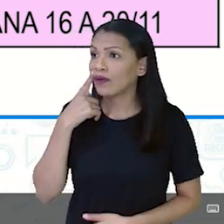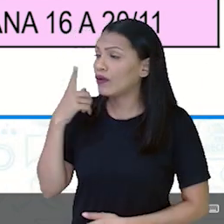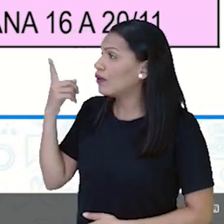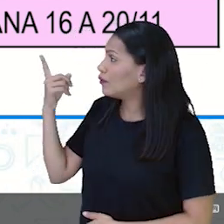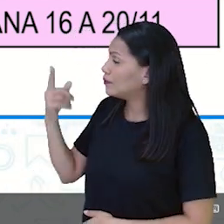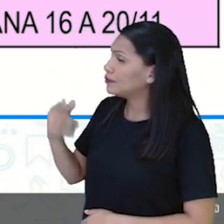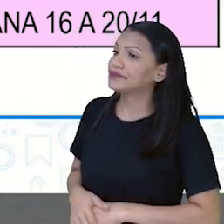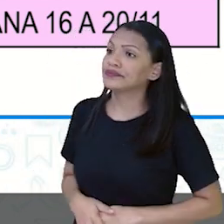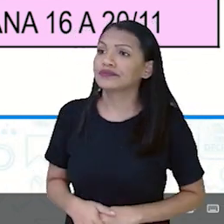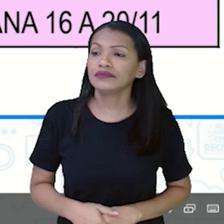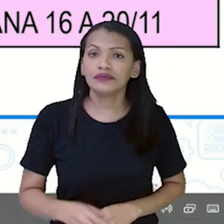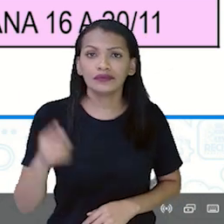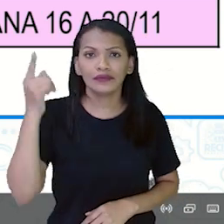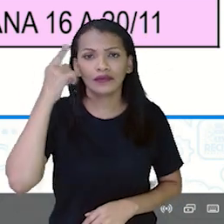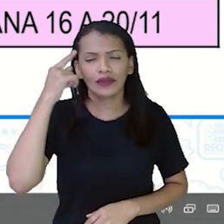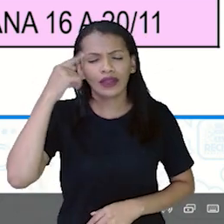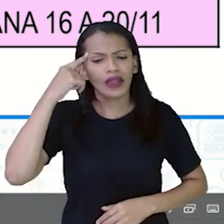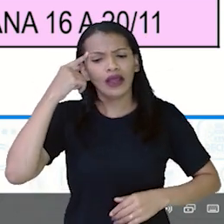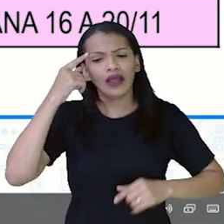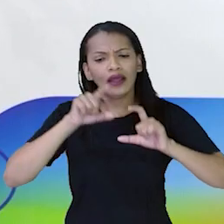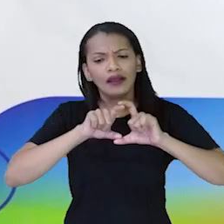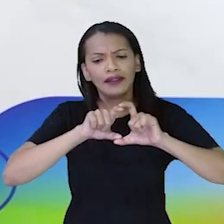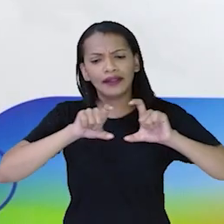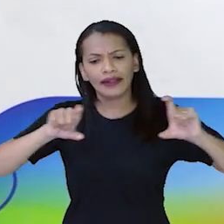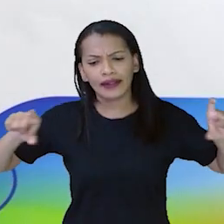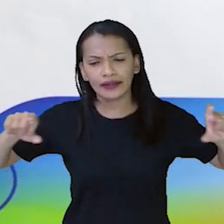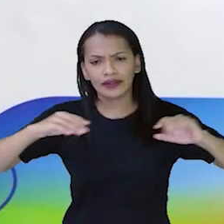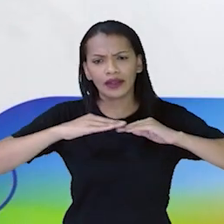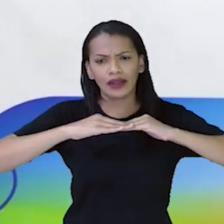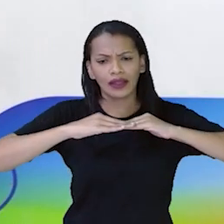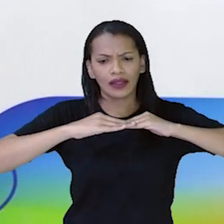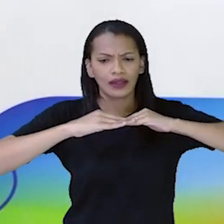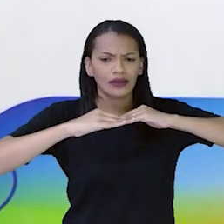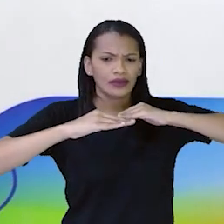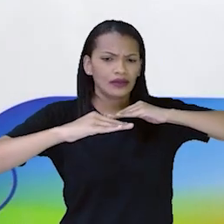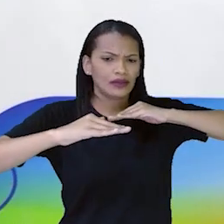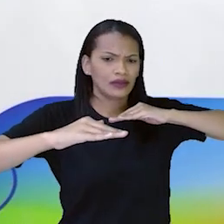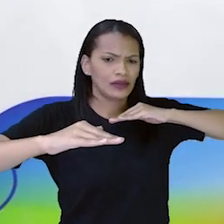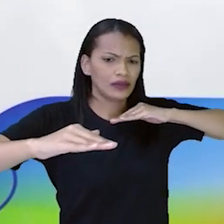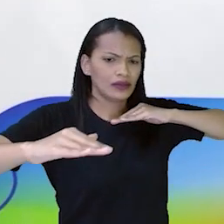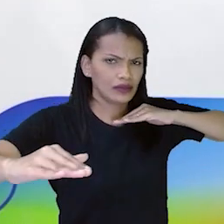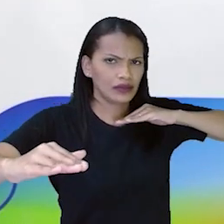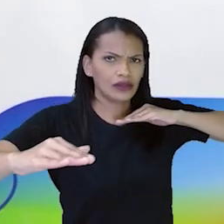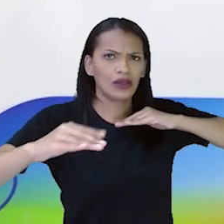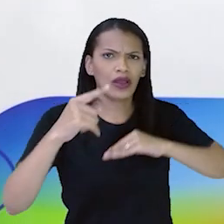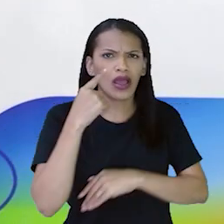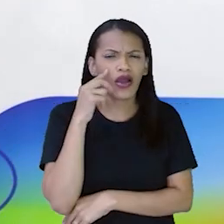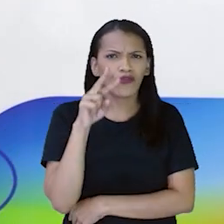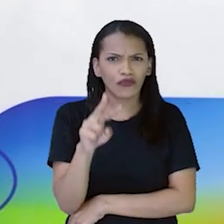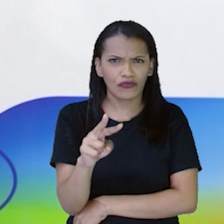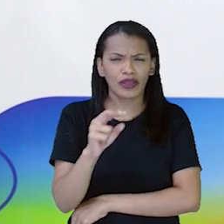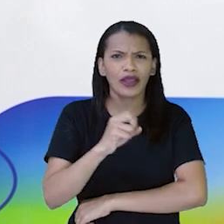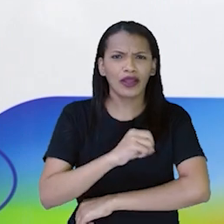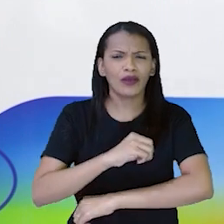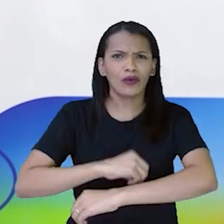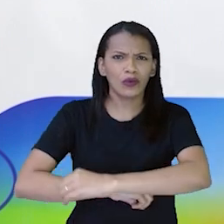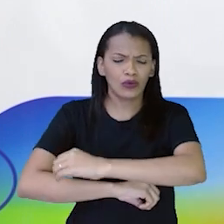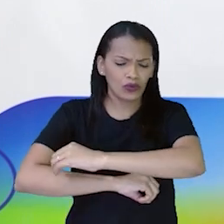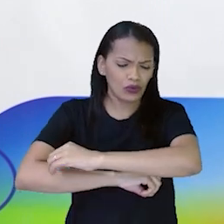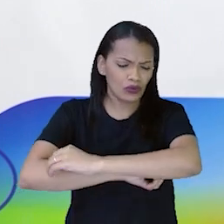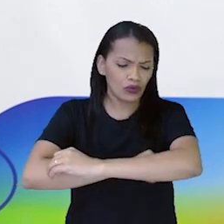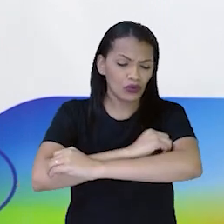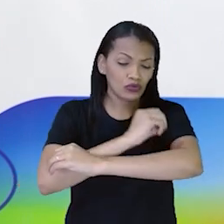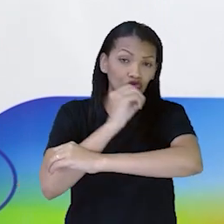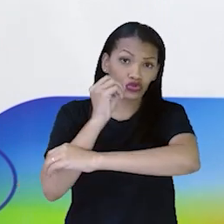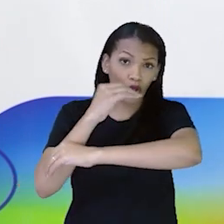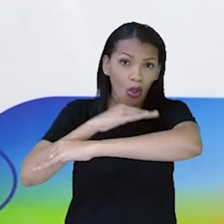horizontal. Bota assim na cabeça, ó, linha do horizonte. Aquela linha que a gente fica vendo o sol, sabe? Quando vocês estão